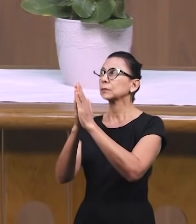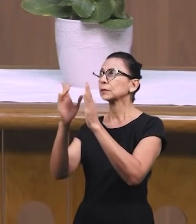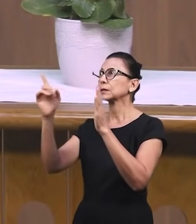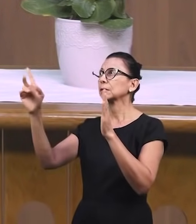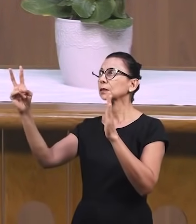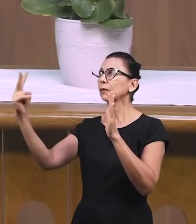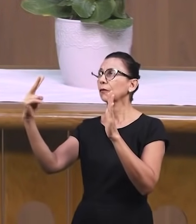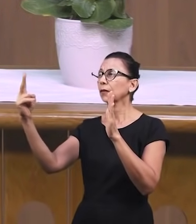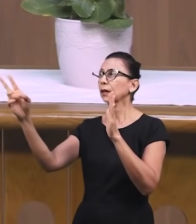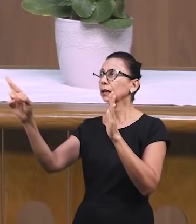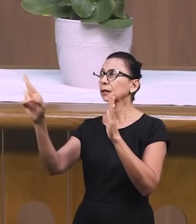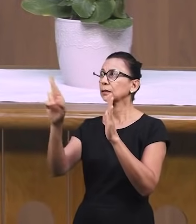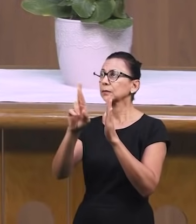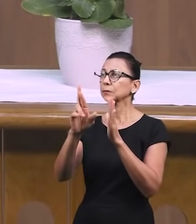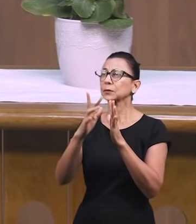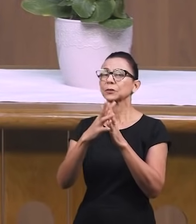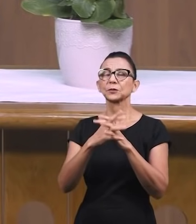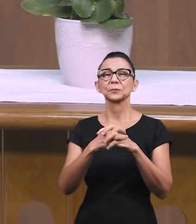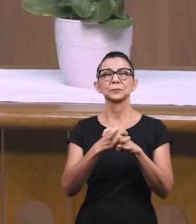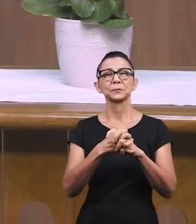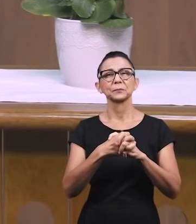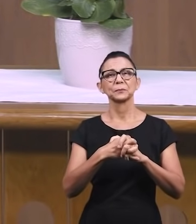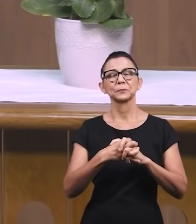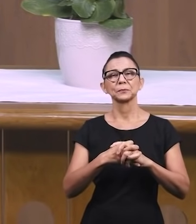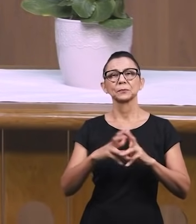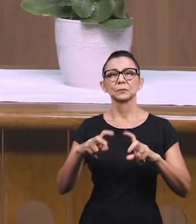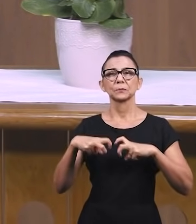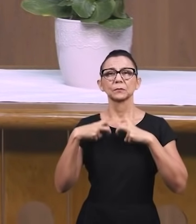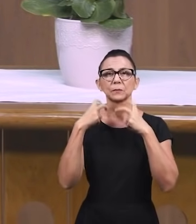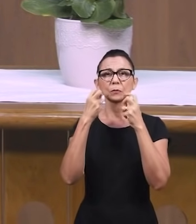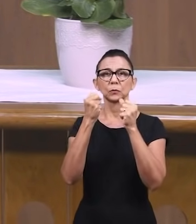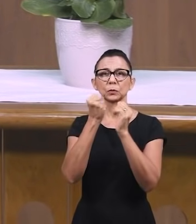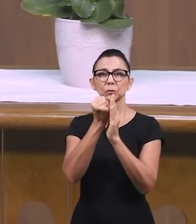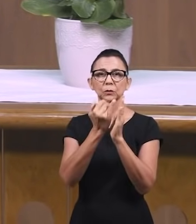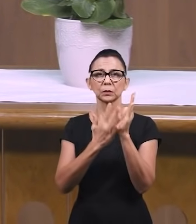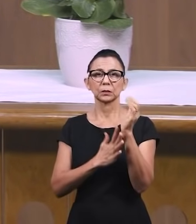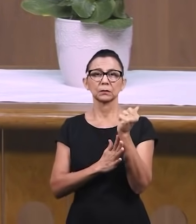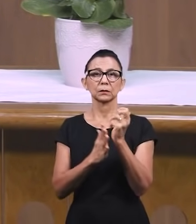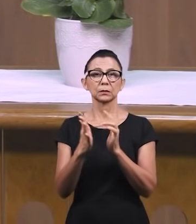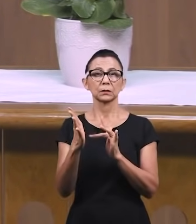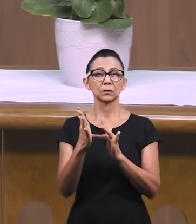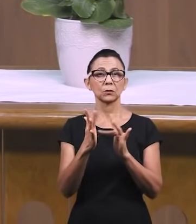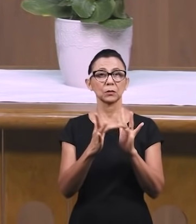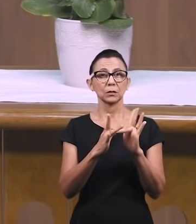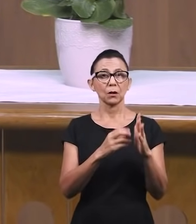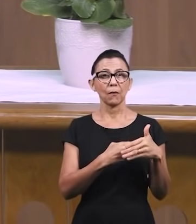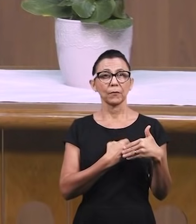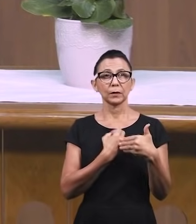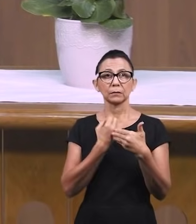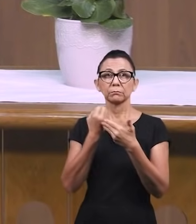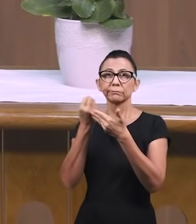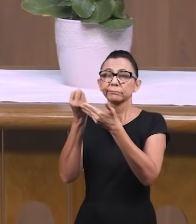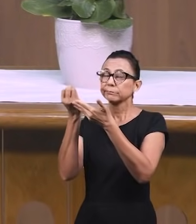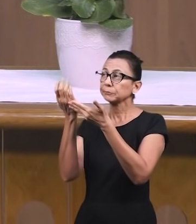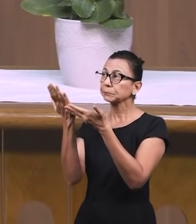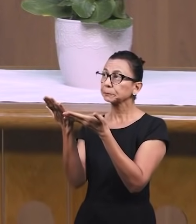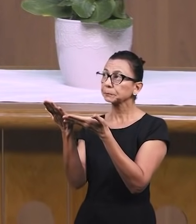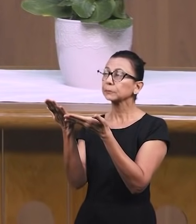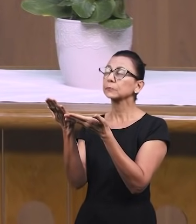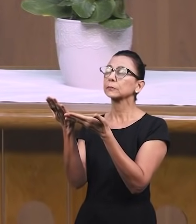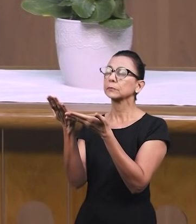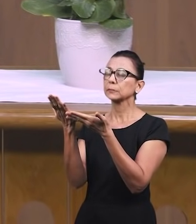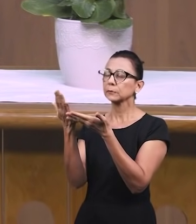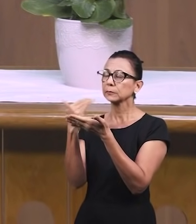Senhor responde a nossa oração. Vamos orar. Senhor, nós clamamos pelo poder que há no sangue do Senhor Jesus, colocamos as nossas